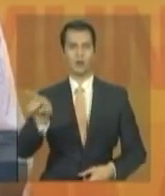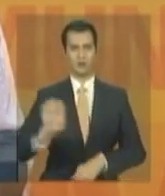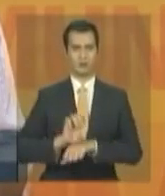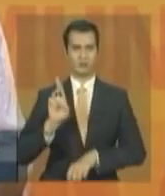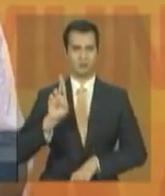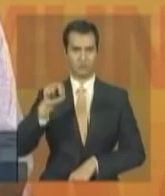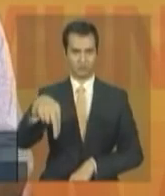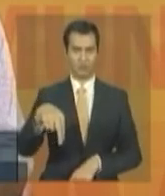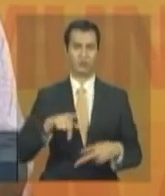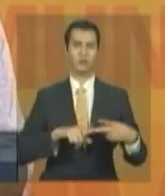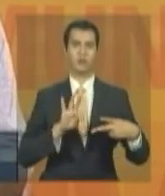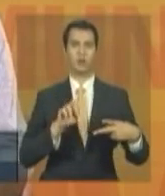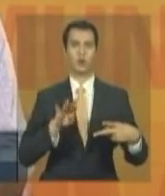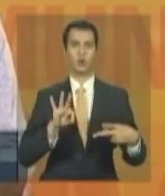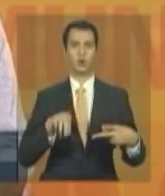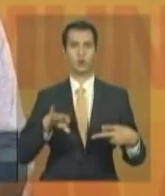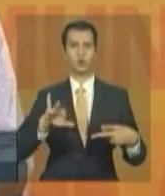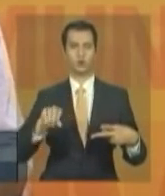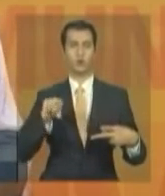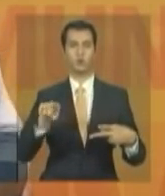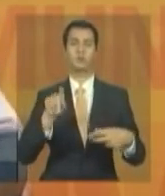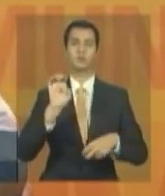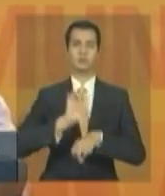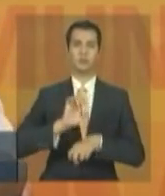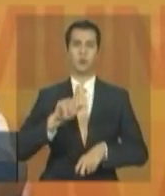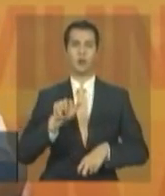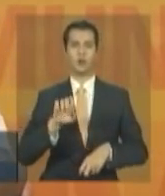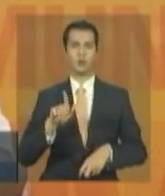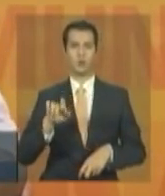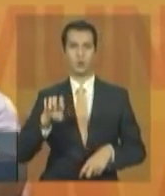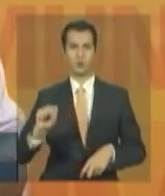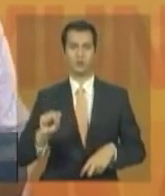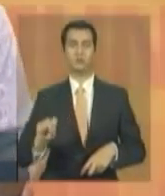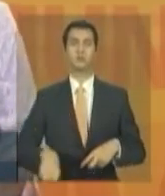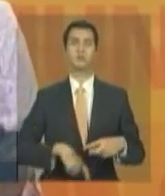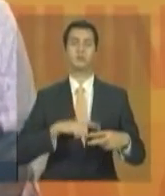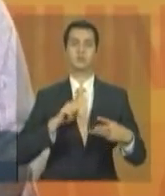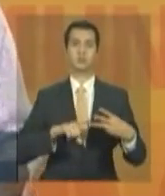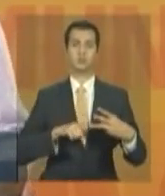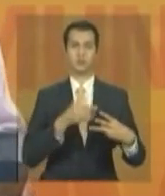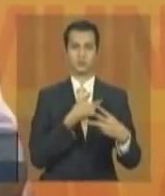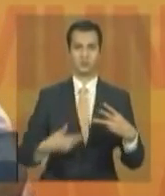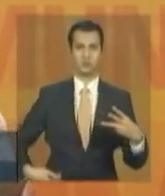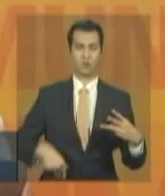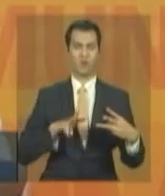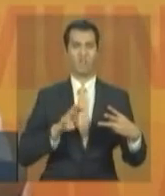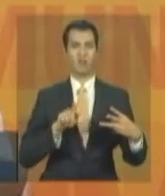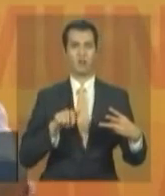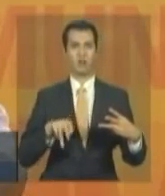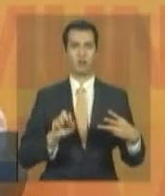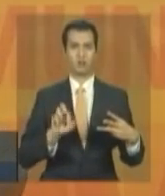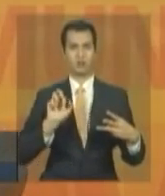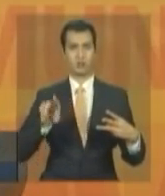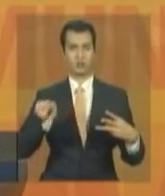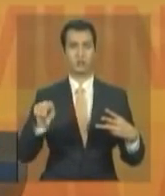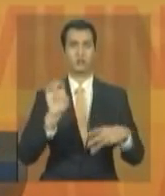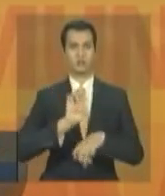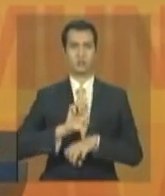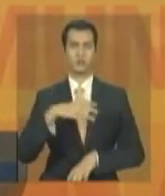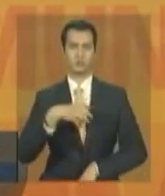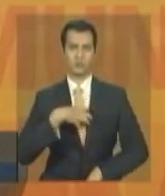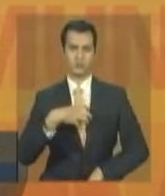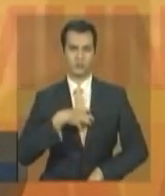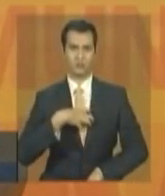Norte, Teotônio Vilela Filho, de Alagoas, e ao governador Jacques Wagner, da Bahia, que nos